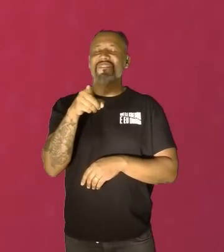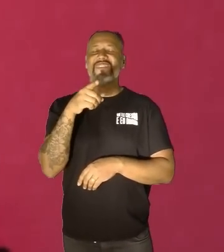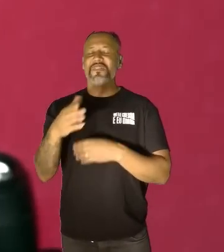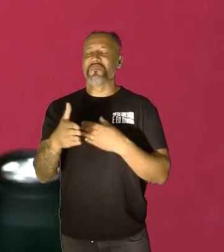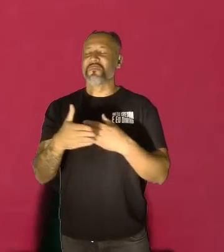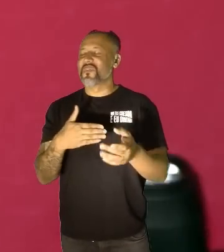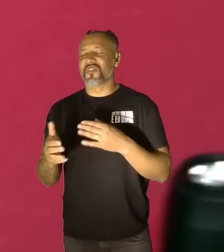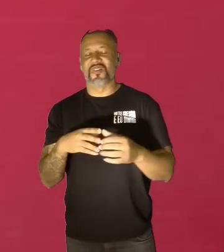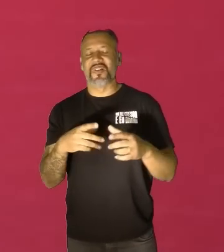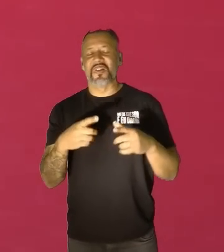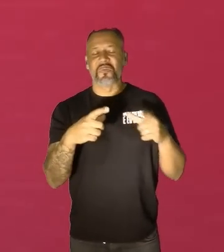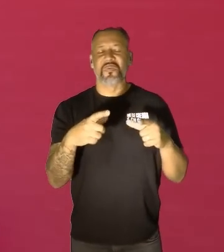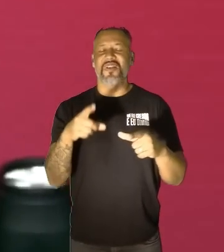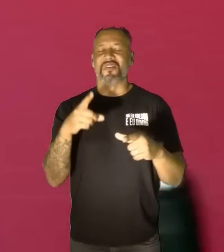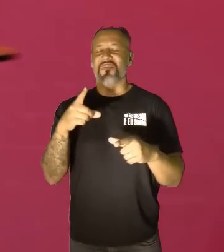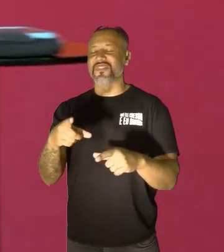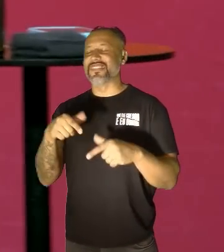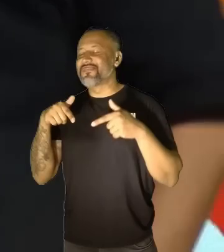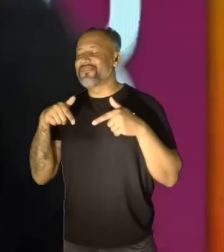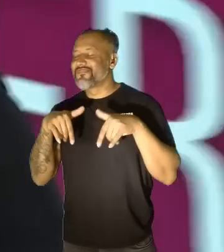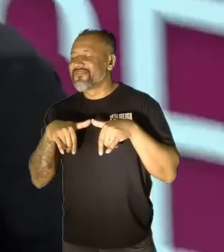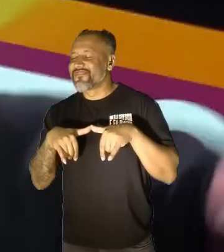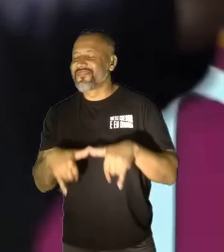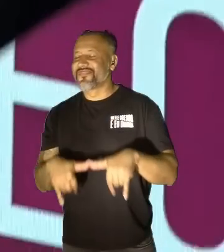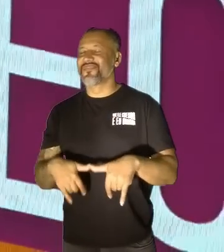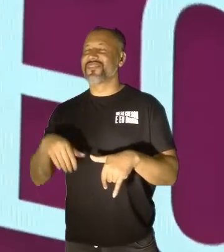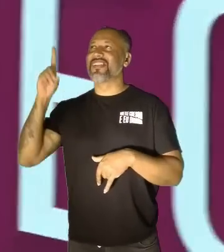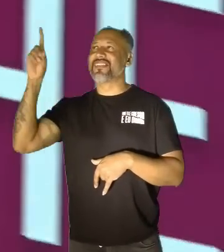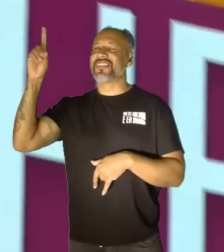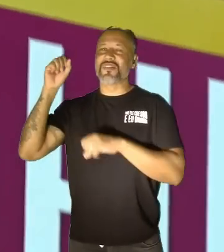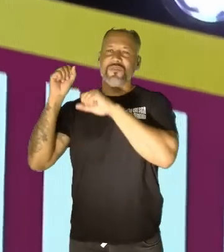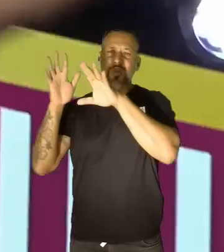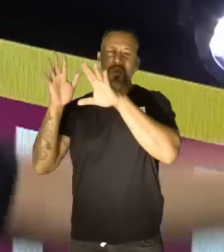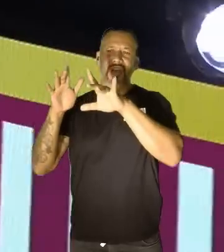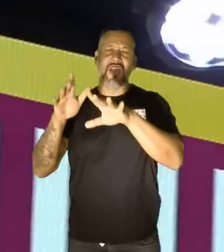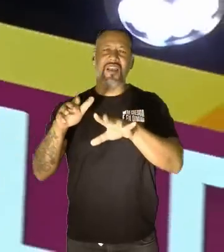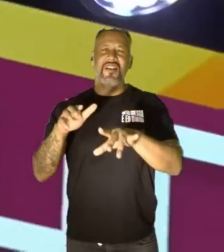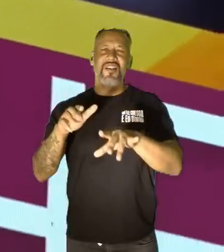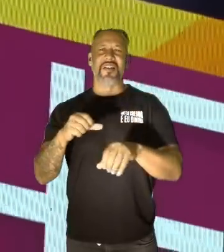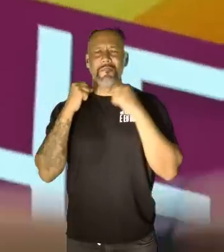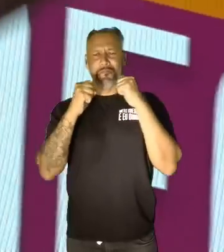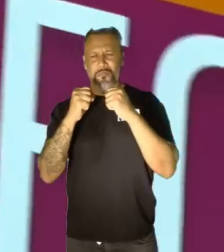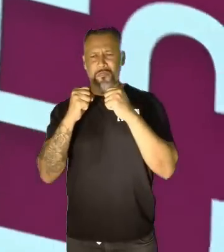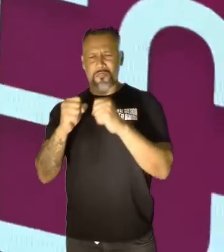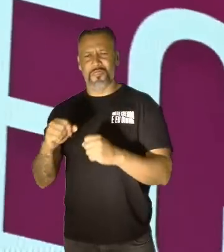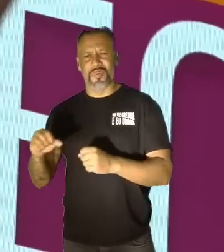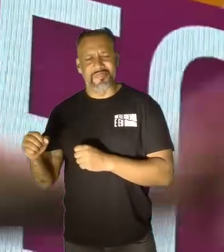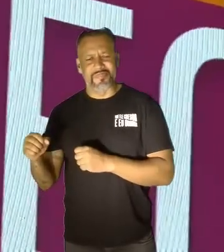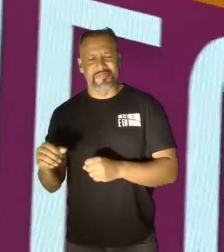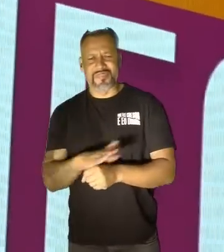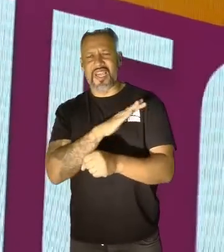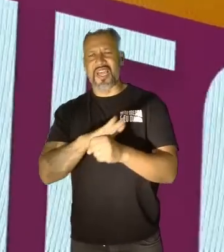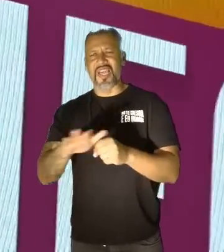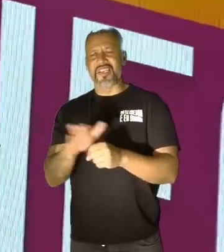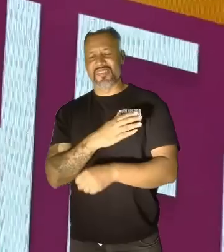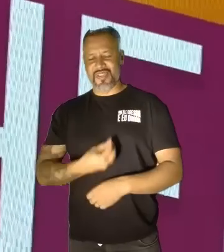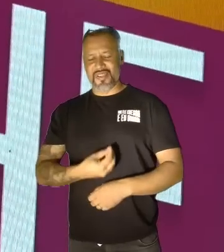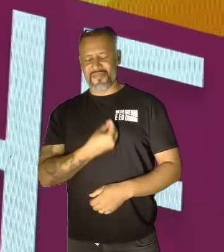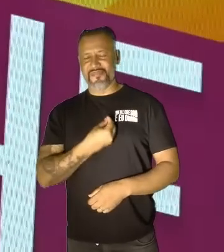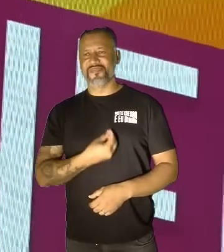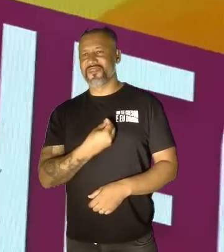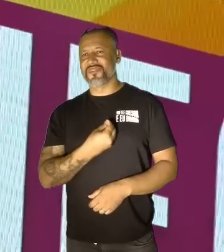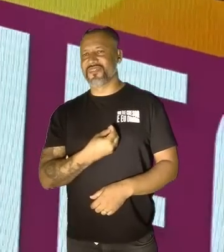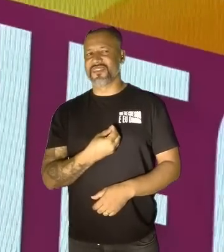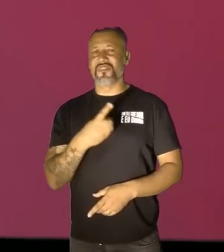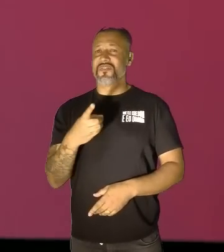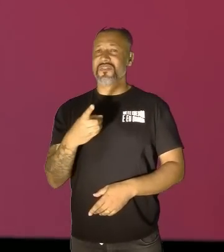você estiver, Ele te enche de poder, Ele te enche de unção. Não tem como sair de um culto desse prostrado, não tem como sair de um culto desse derrotado. Aí